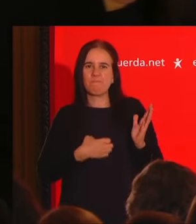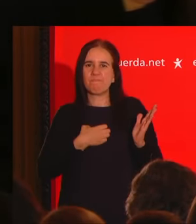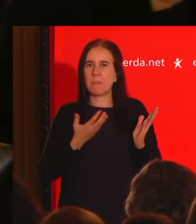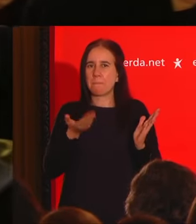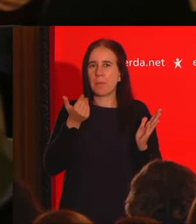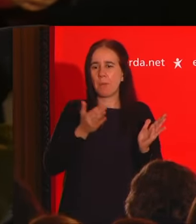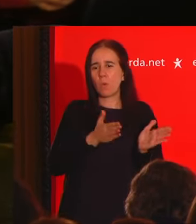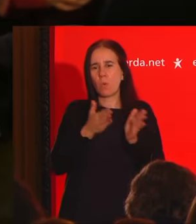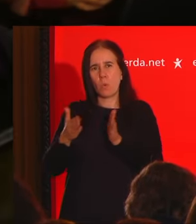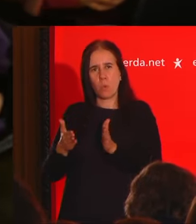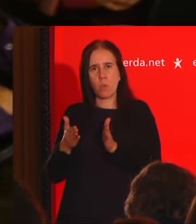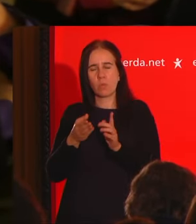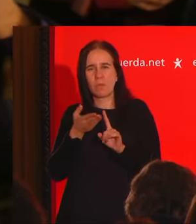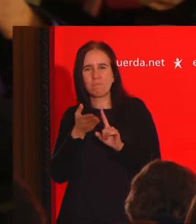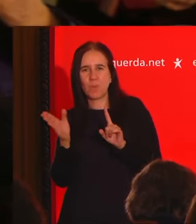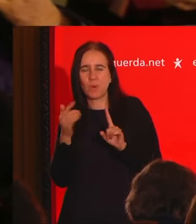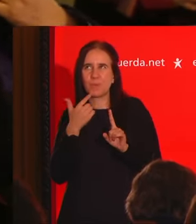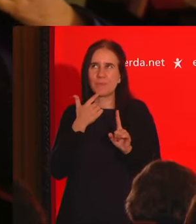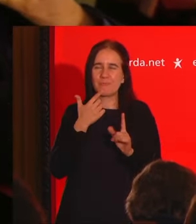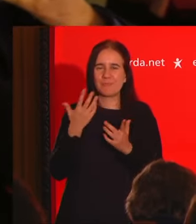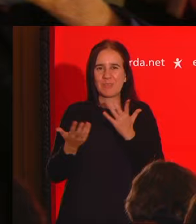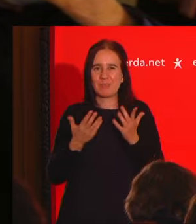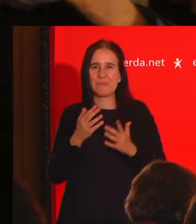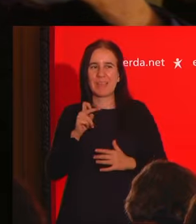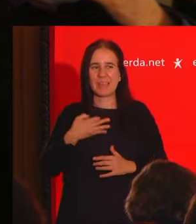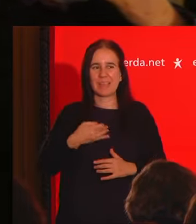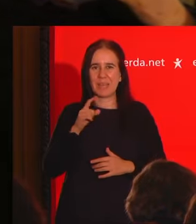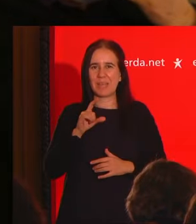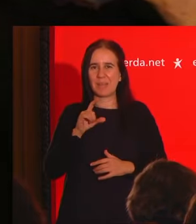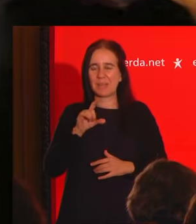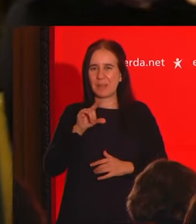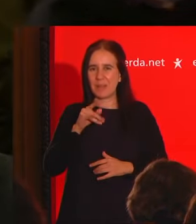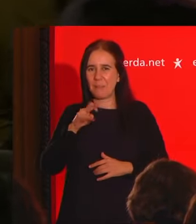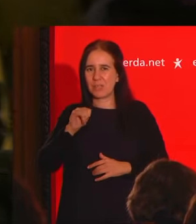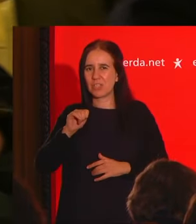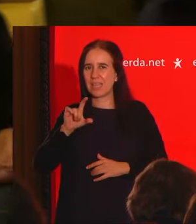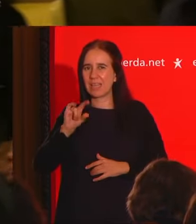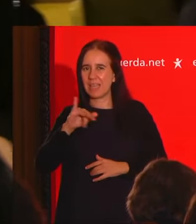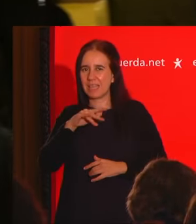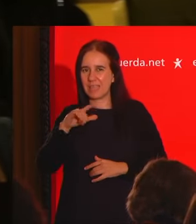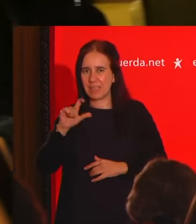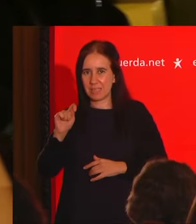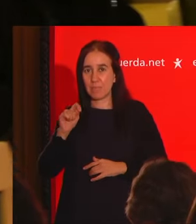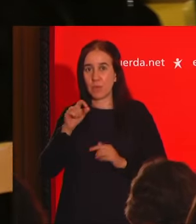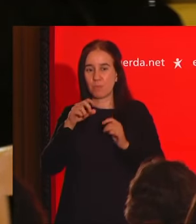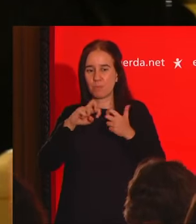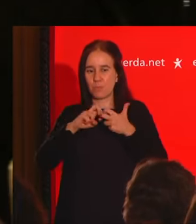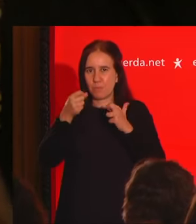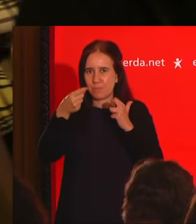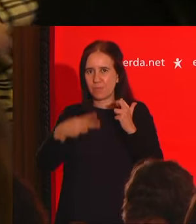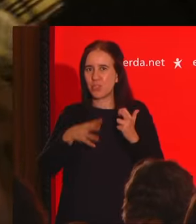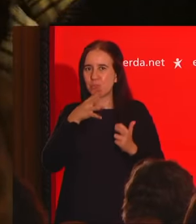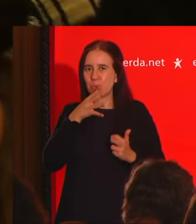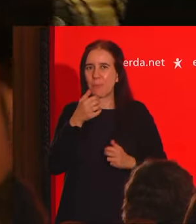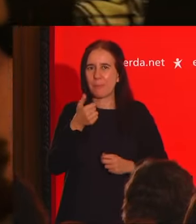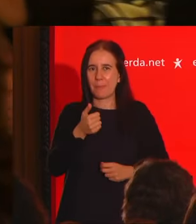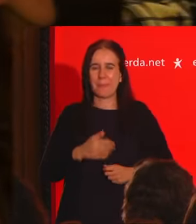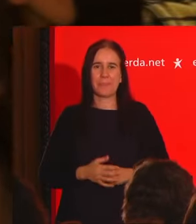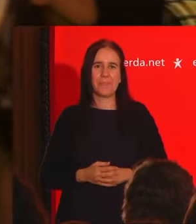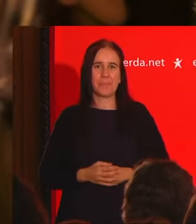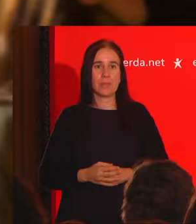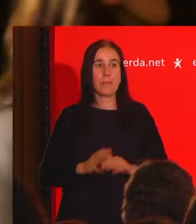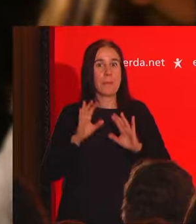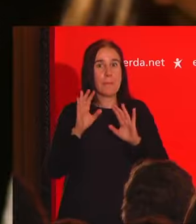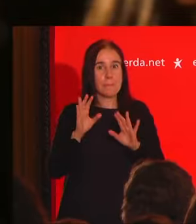outras que achamos que estão muito ao lado. Enfim, o André Lamas Leite explicou bem estes problemas. Mas para lá